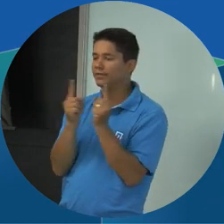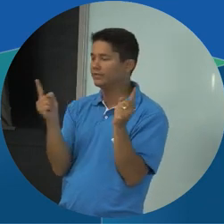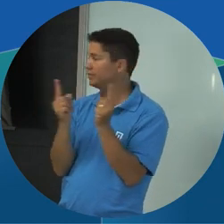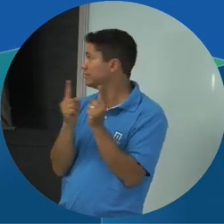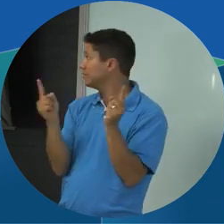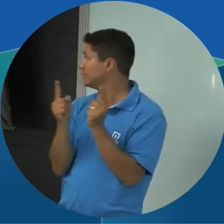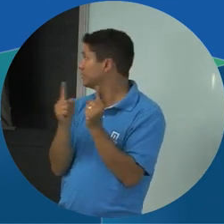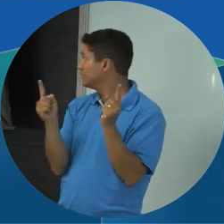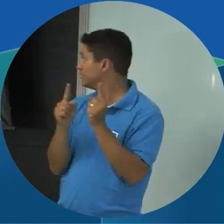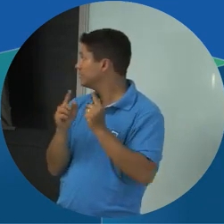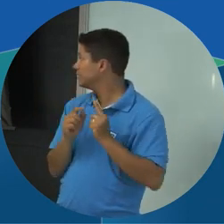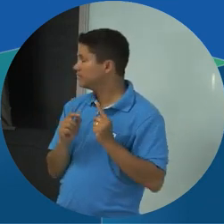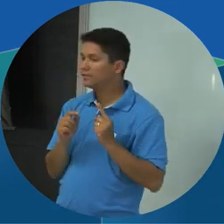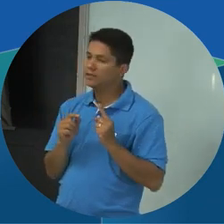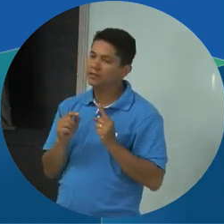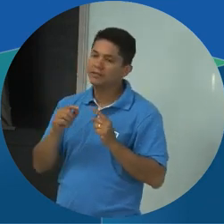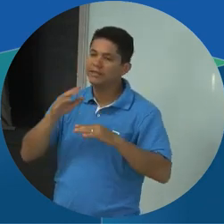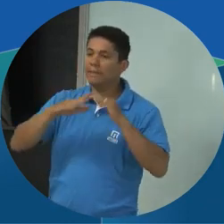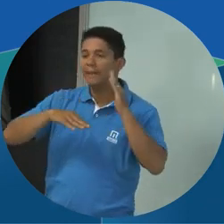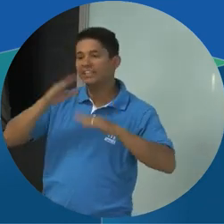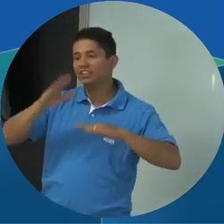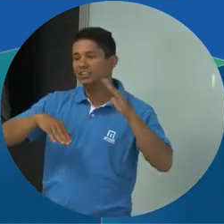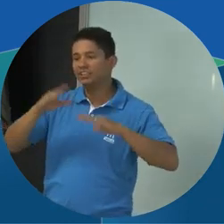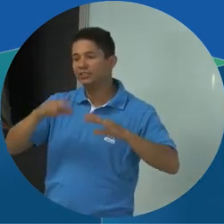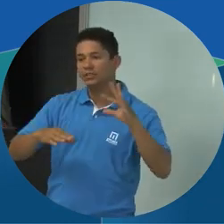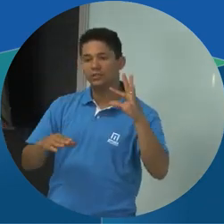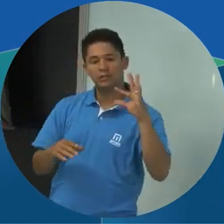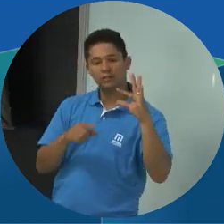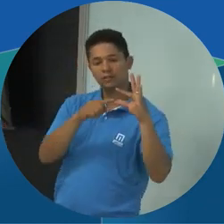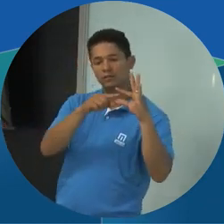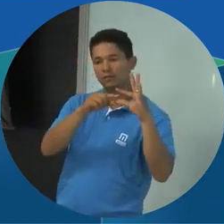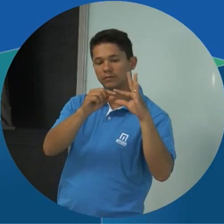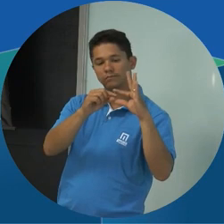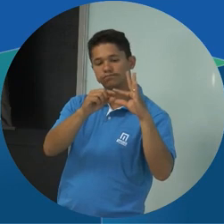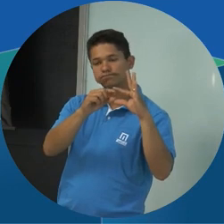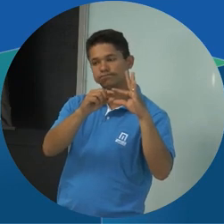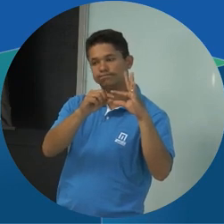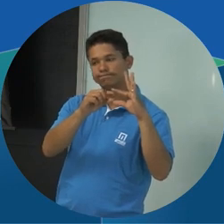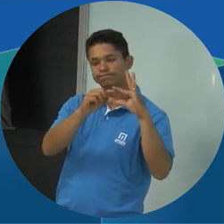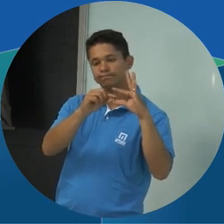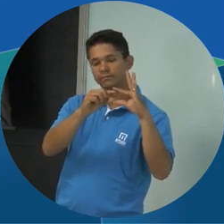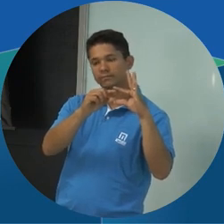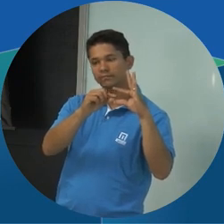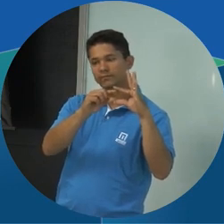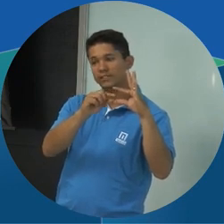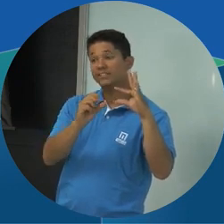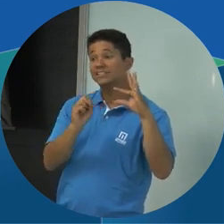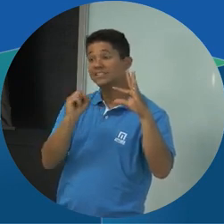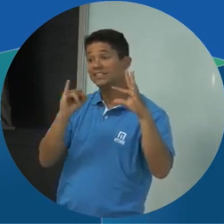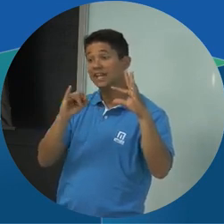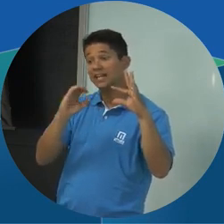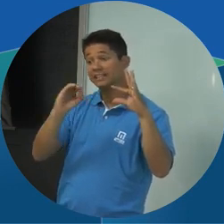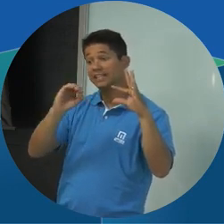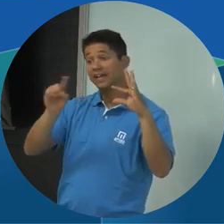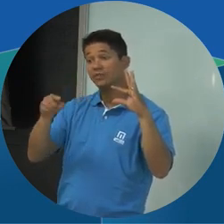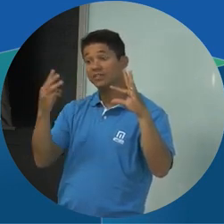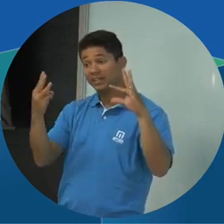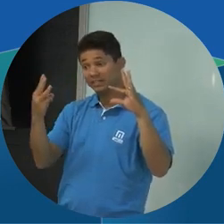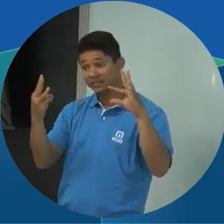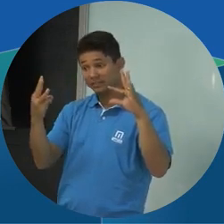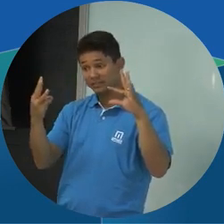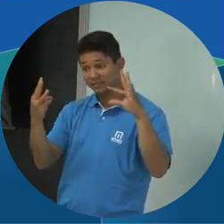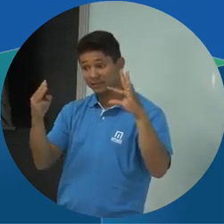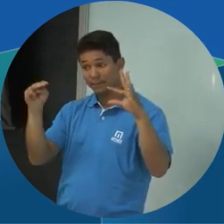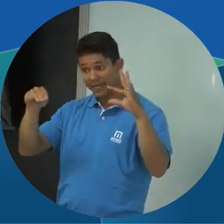vai variar de acordo com o diâmetro. Ou seja, se eu tiver aqui um bico de 0,3 milímetros,